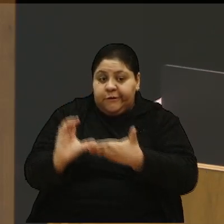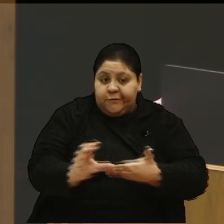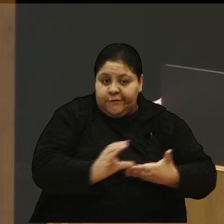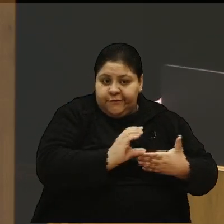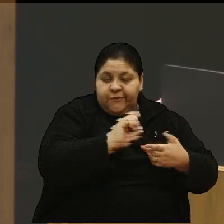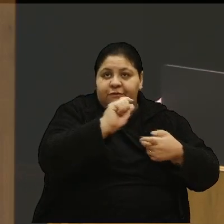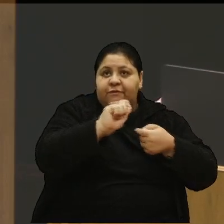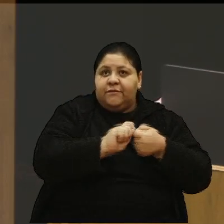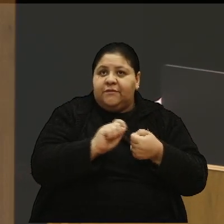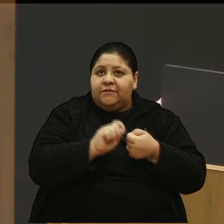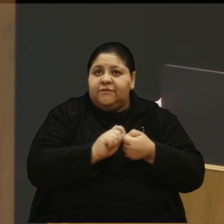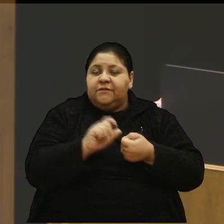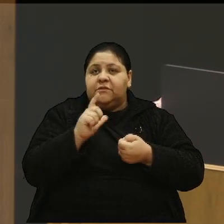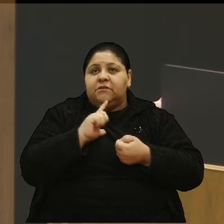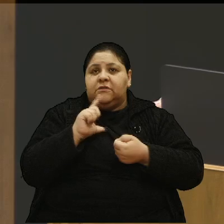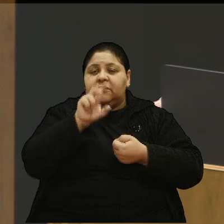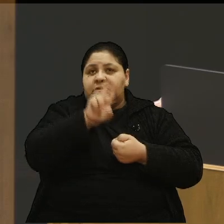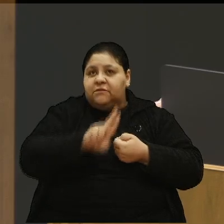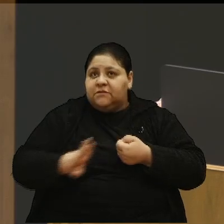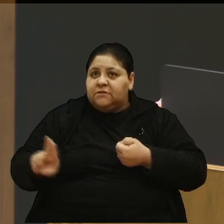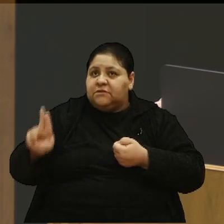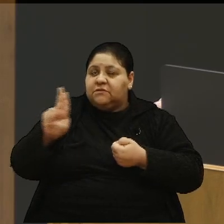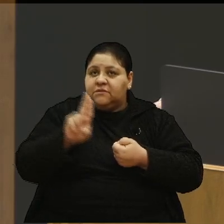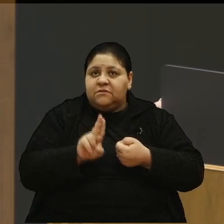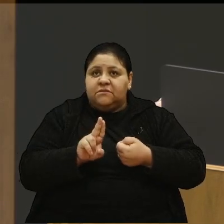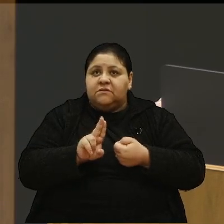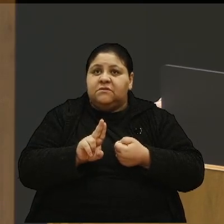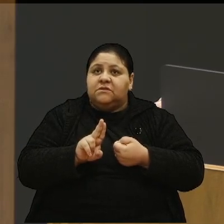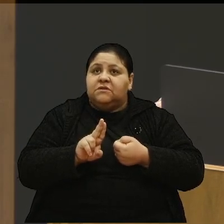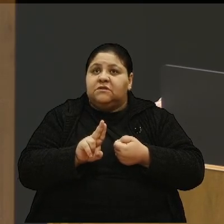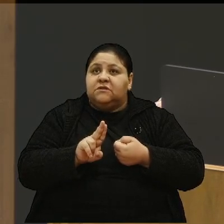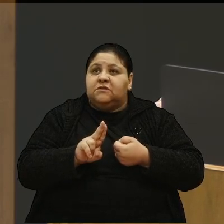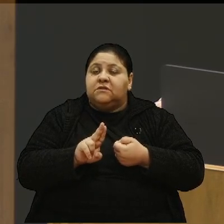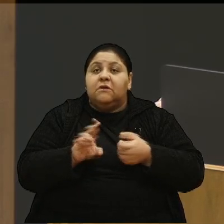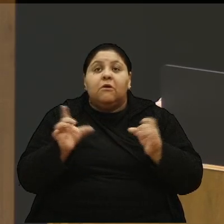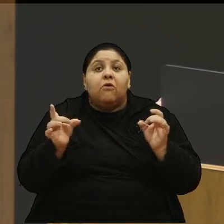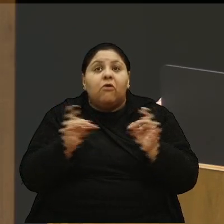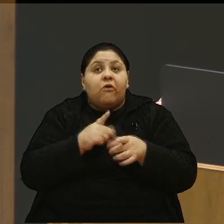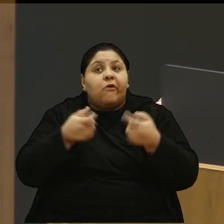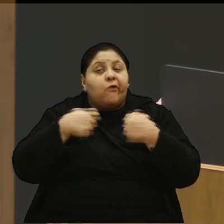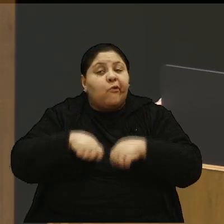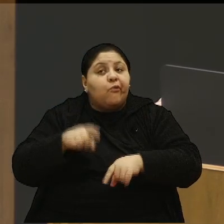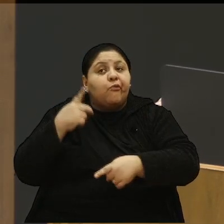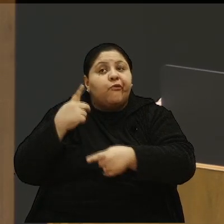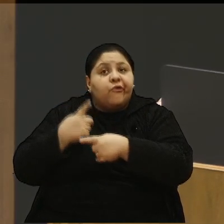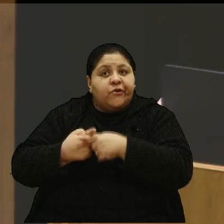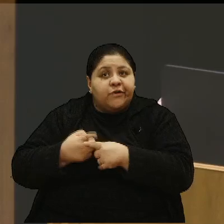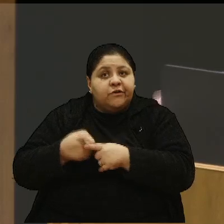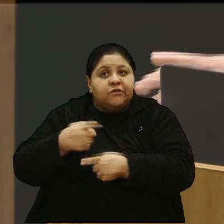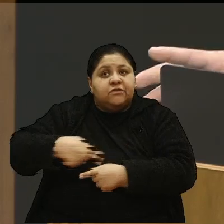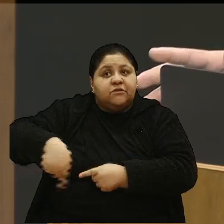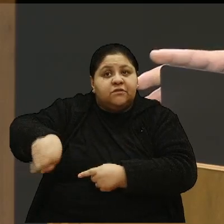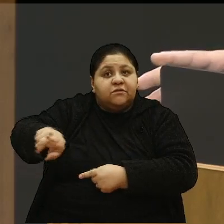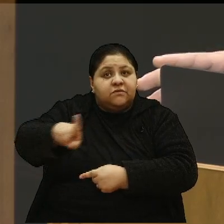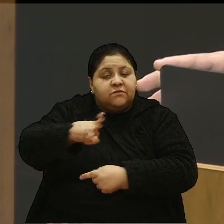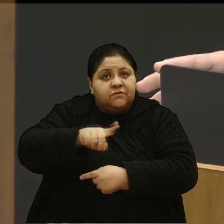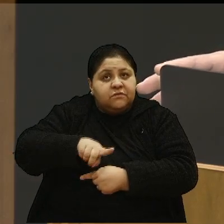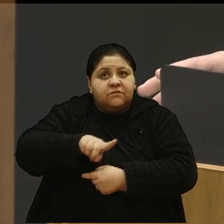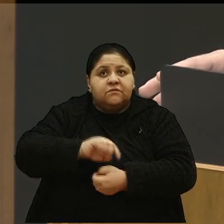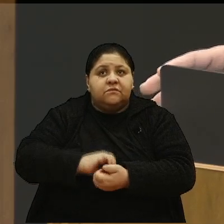dessa monta, nós temos que utilizá-lo na sua plena capacidade. Porque senão, nós